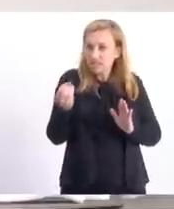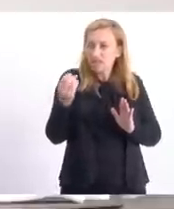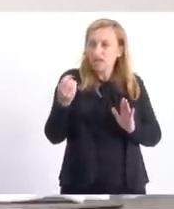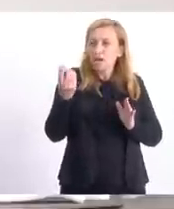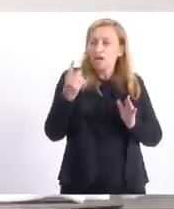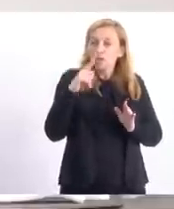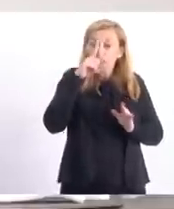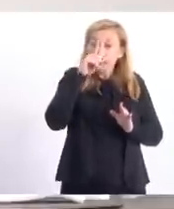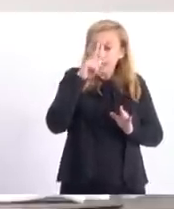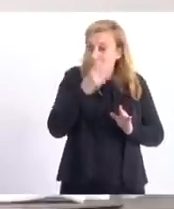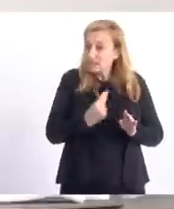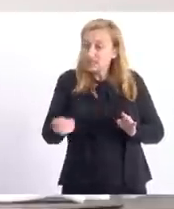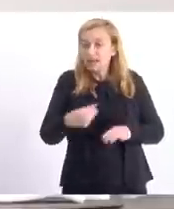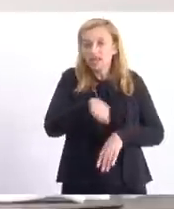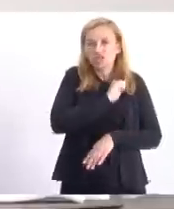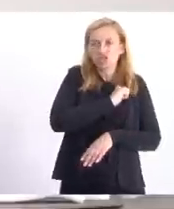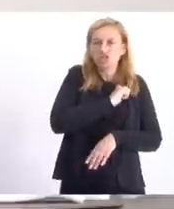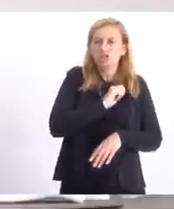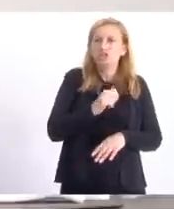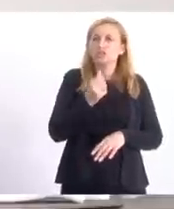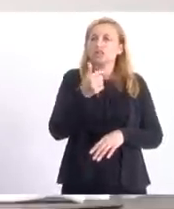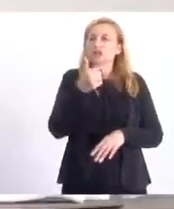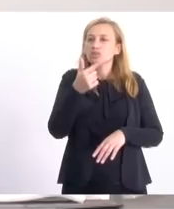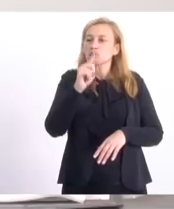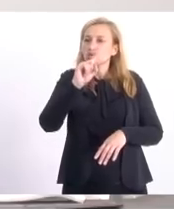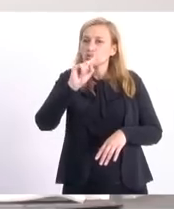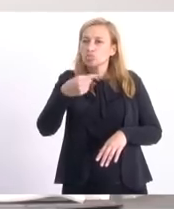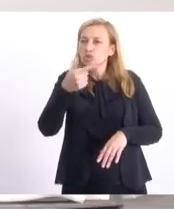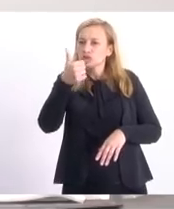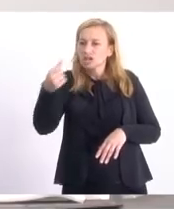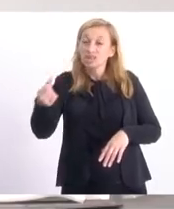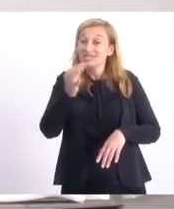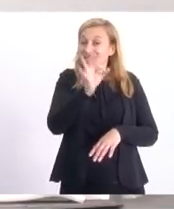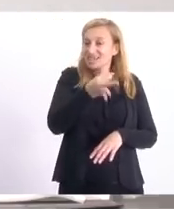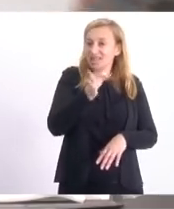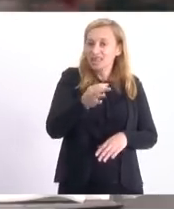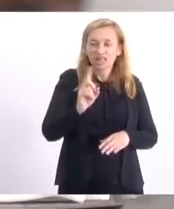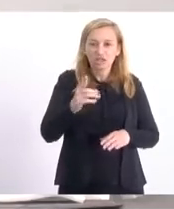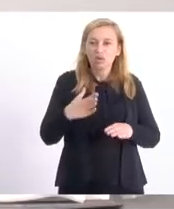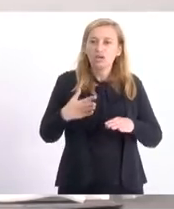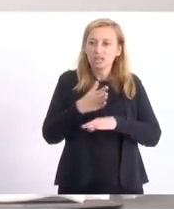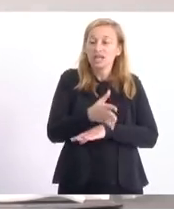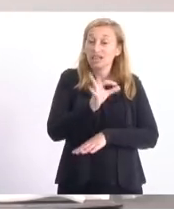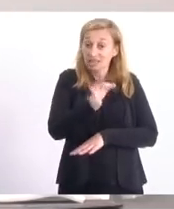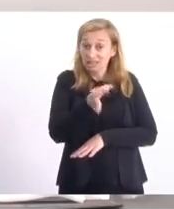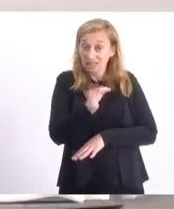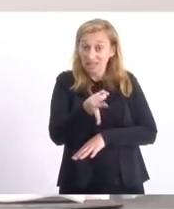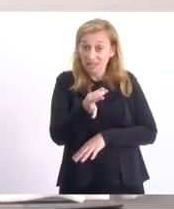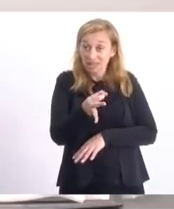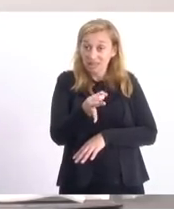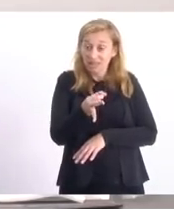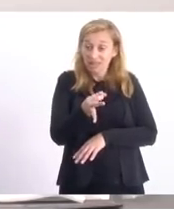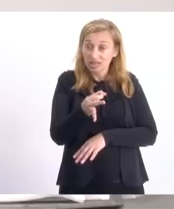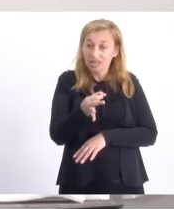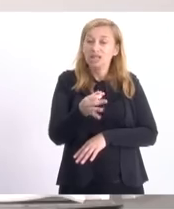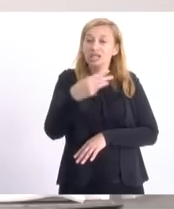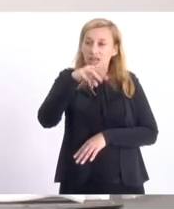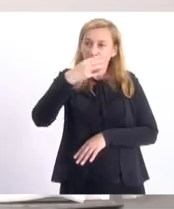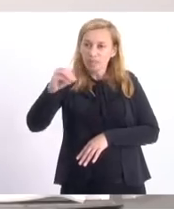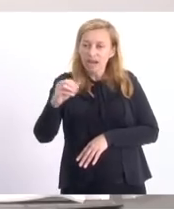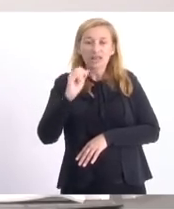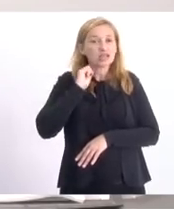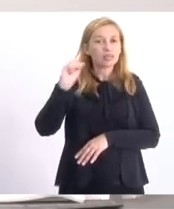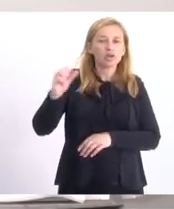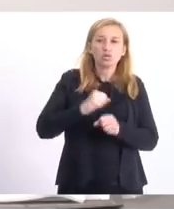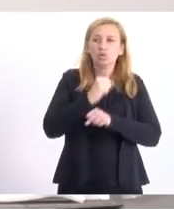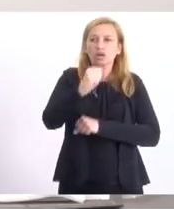de sair do regime, com 1.200 nós vamos sair com certeza. E se sair, não entrarmos com certeza, significa que em março, abril do ano